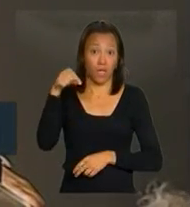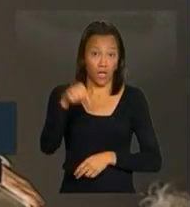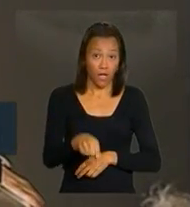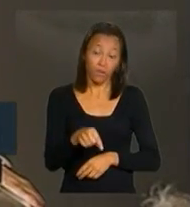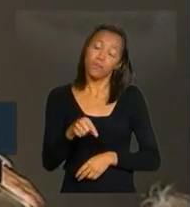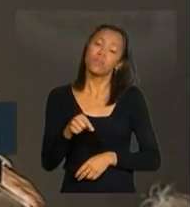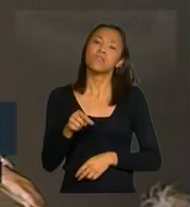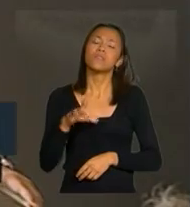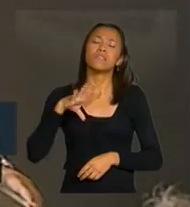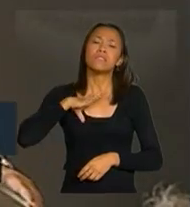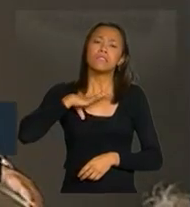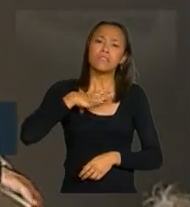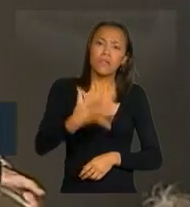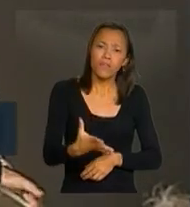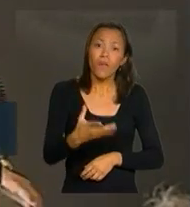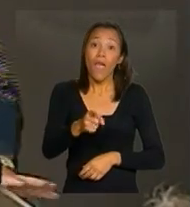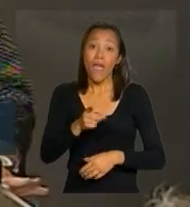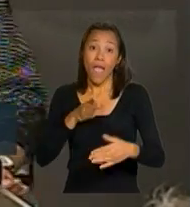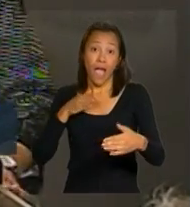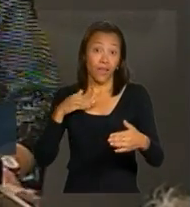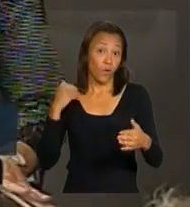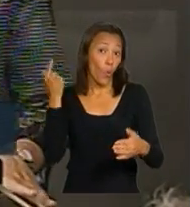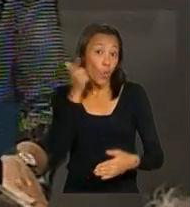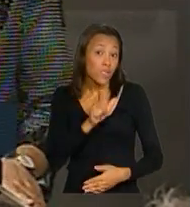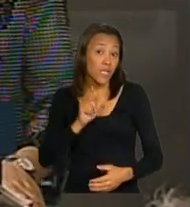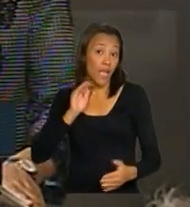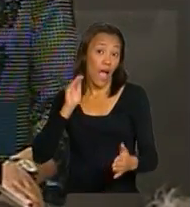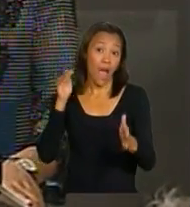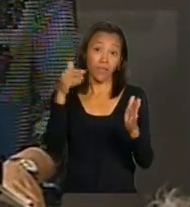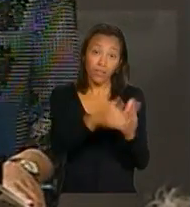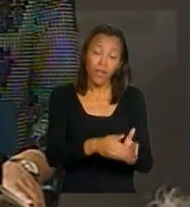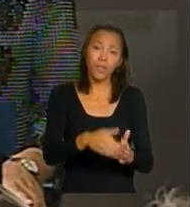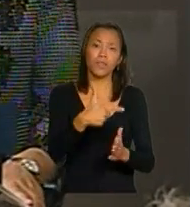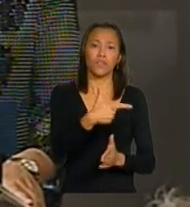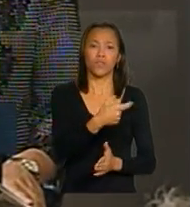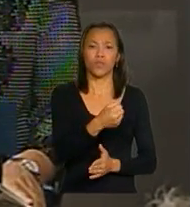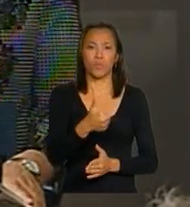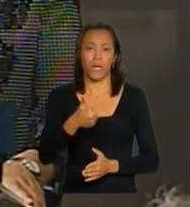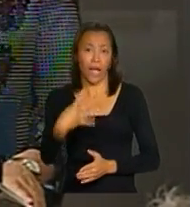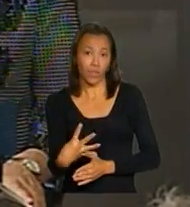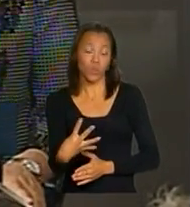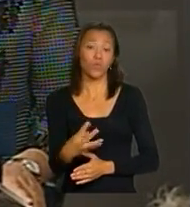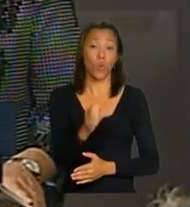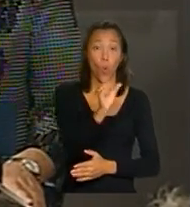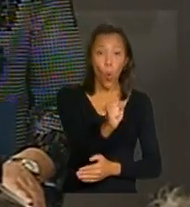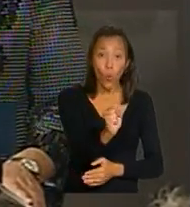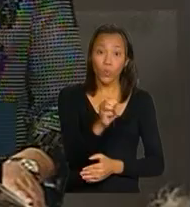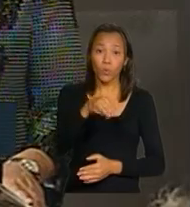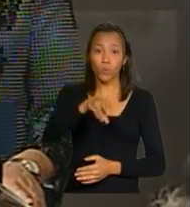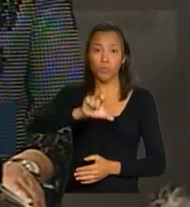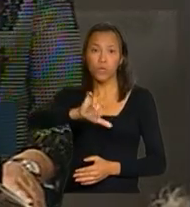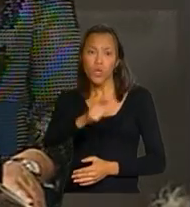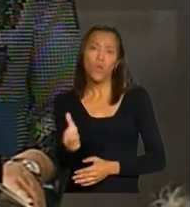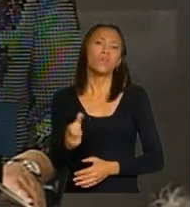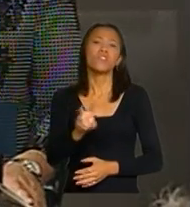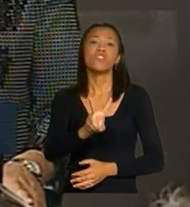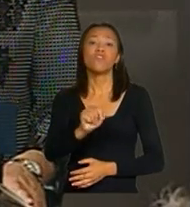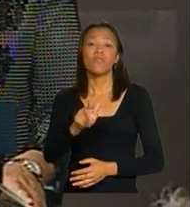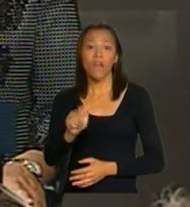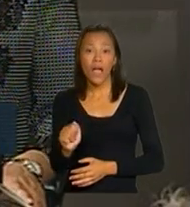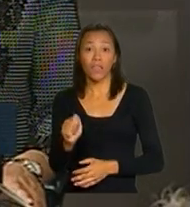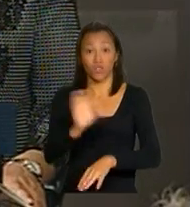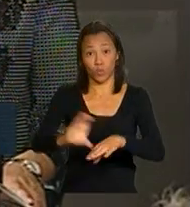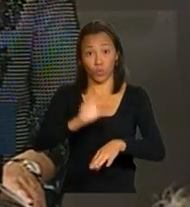desafio era chegarmos em 2014 com 8 milhões de vagas em cursos técnicos de